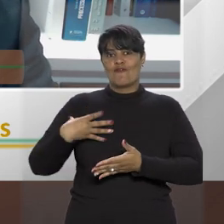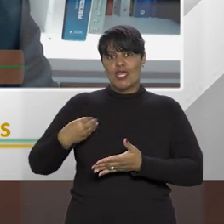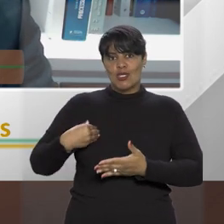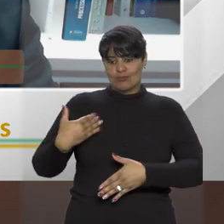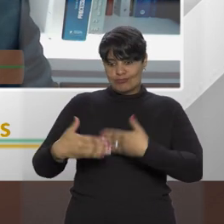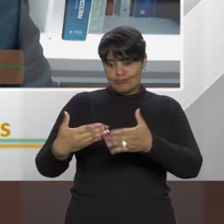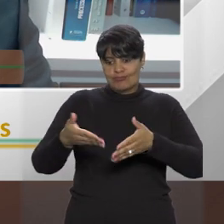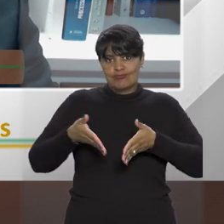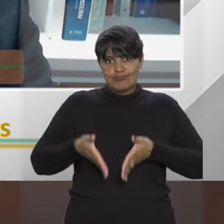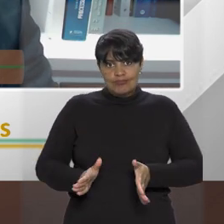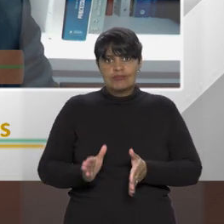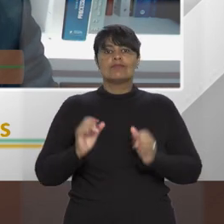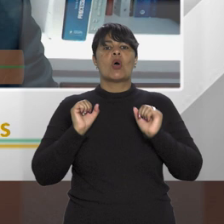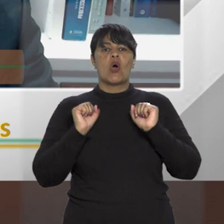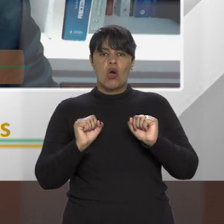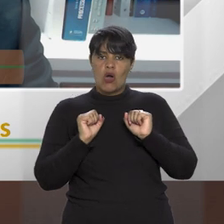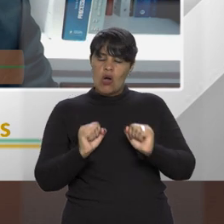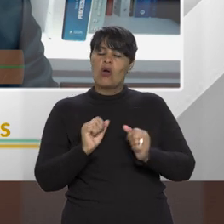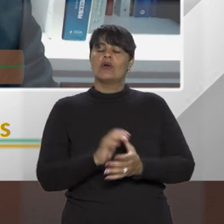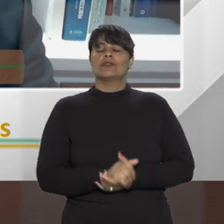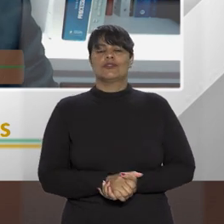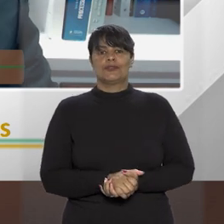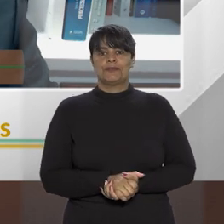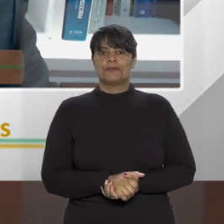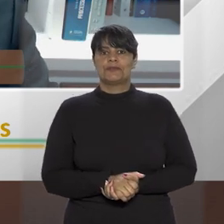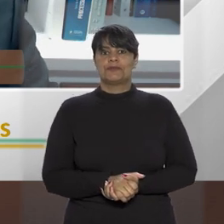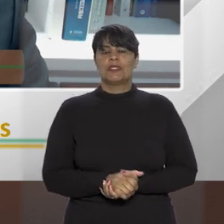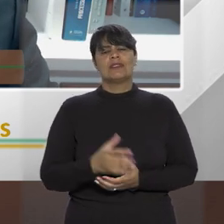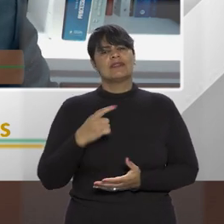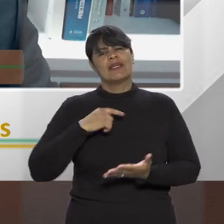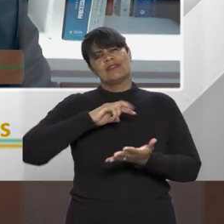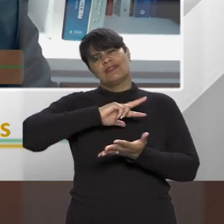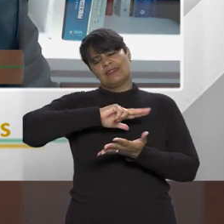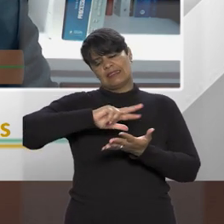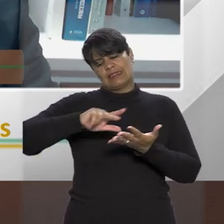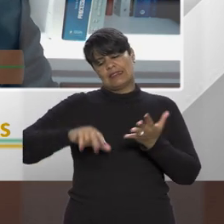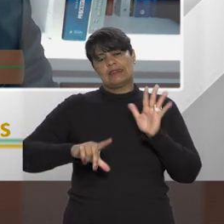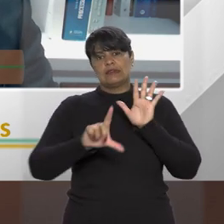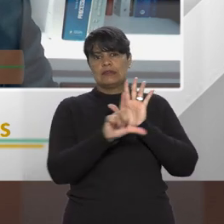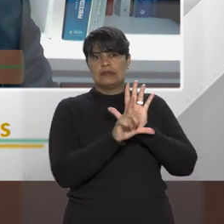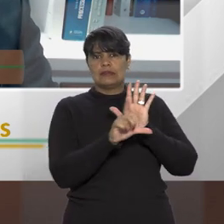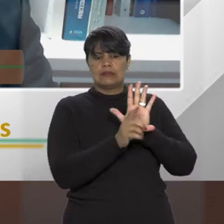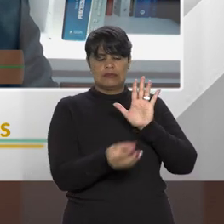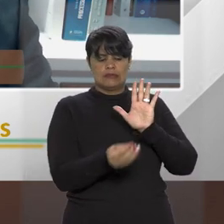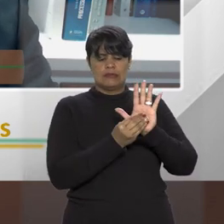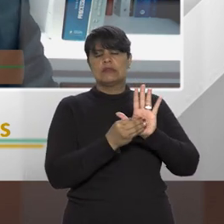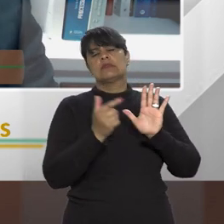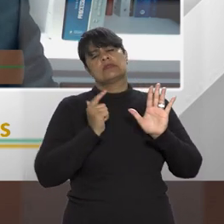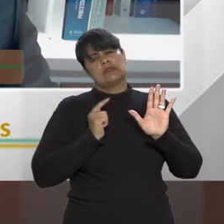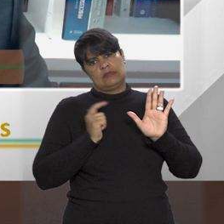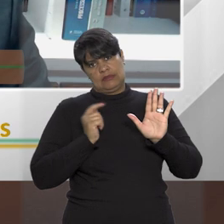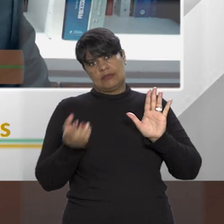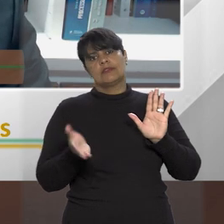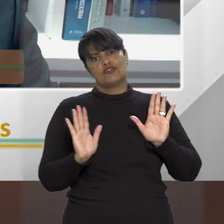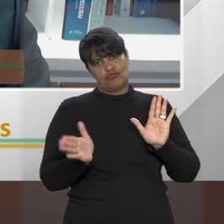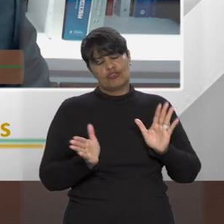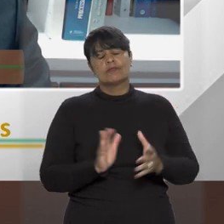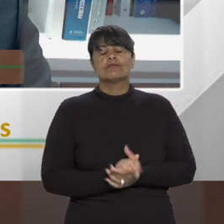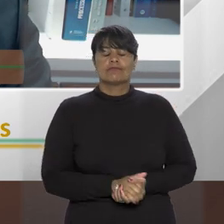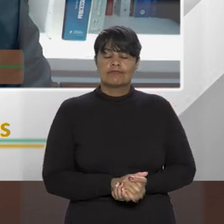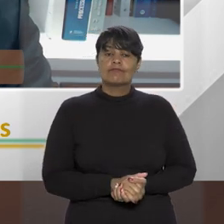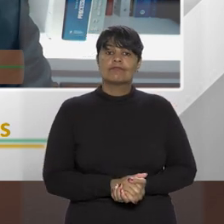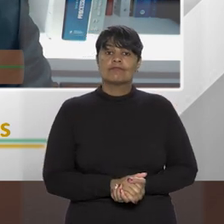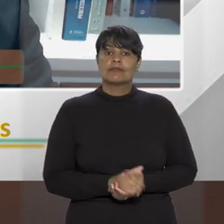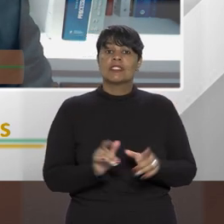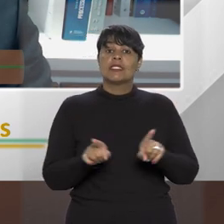de 2017, o 83 de 2019. Mudança de prenome, mudança de sexo no registro civil, em virtude